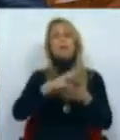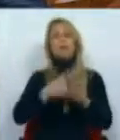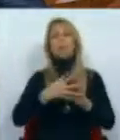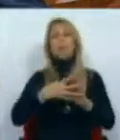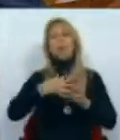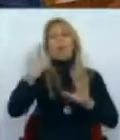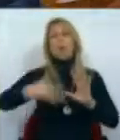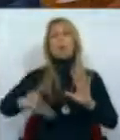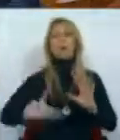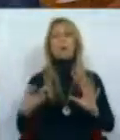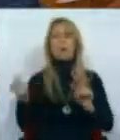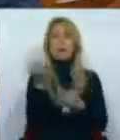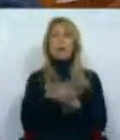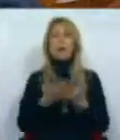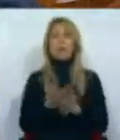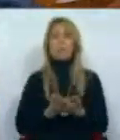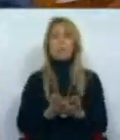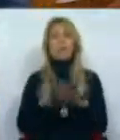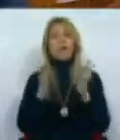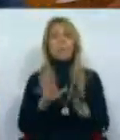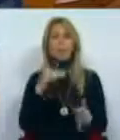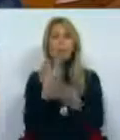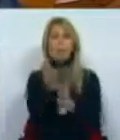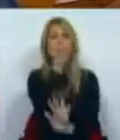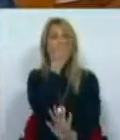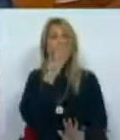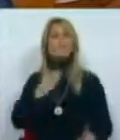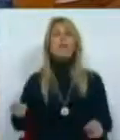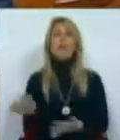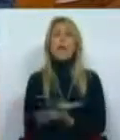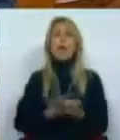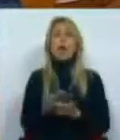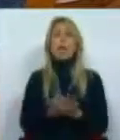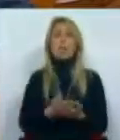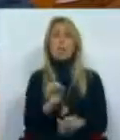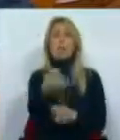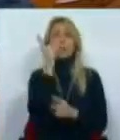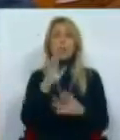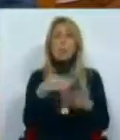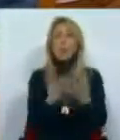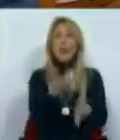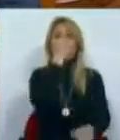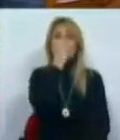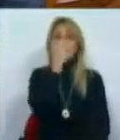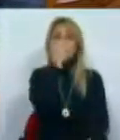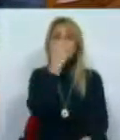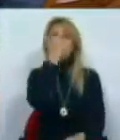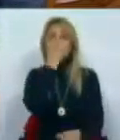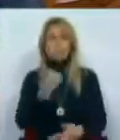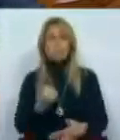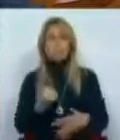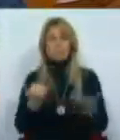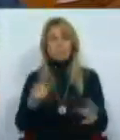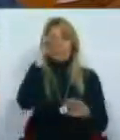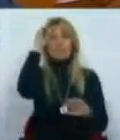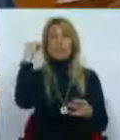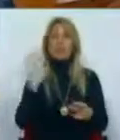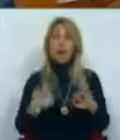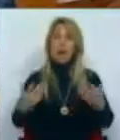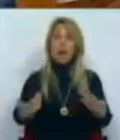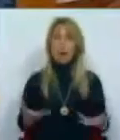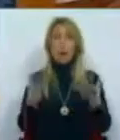Tem que ser uma autoestrada para as empresas e não um beco sem saída. Desbloquear as atuais